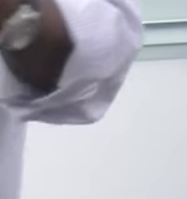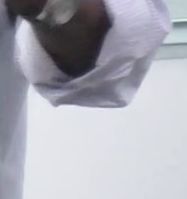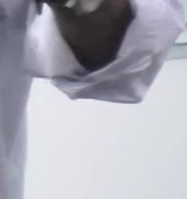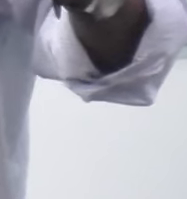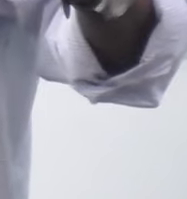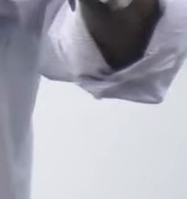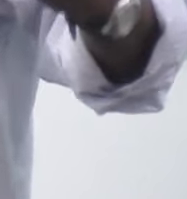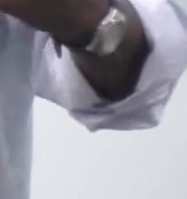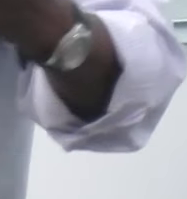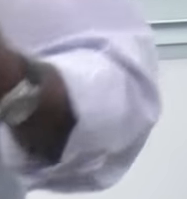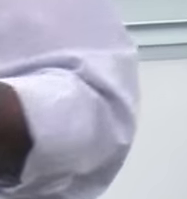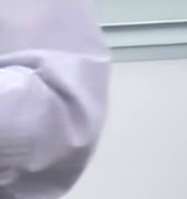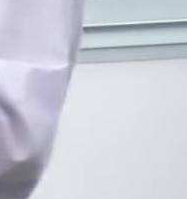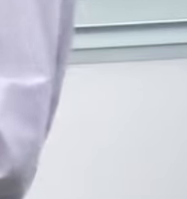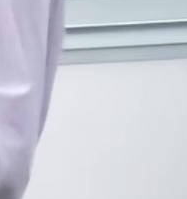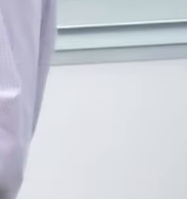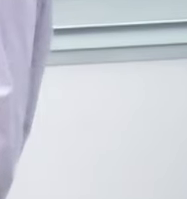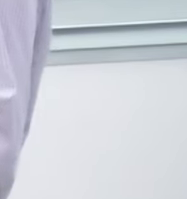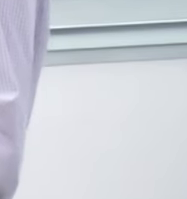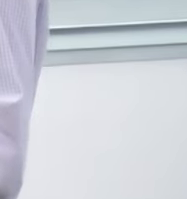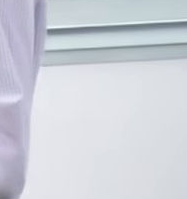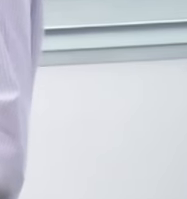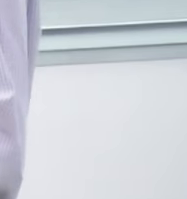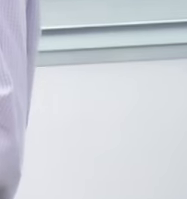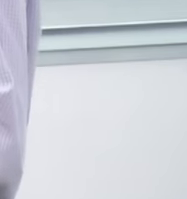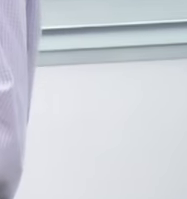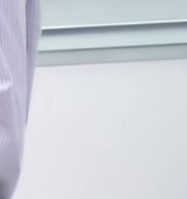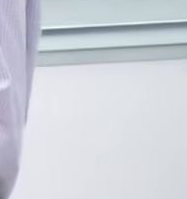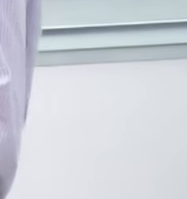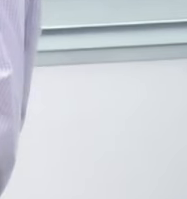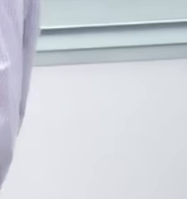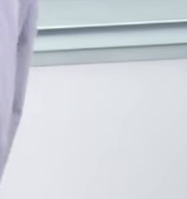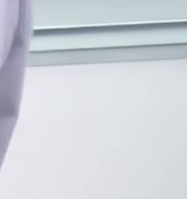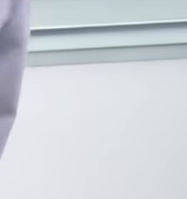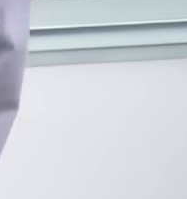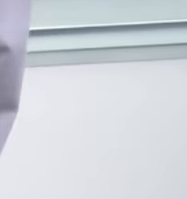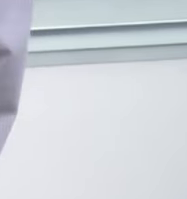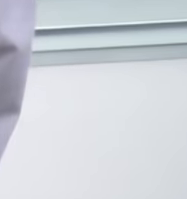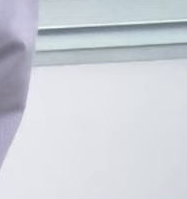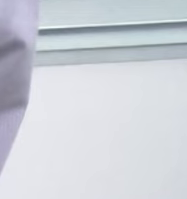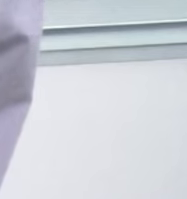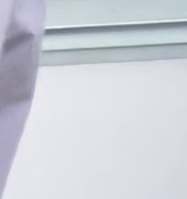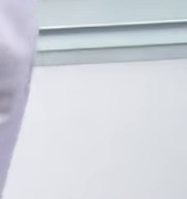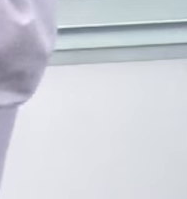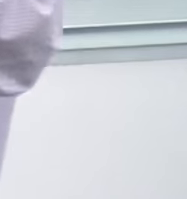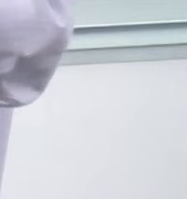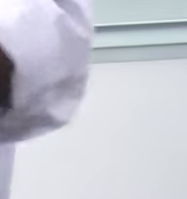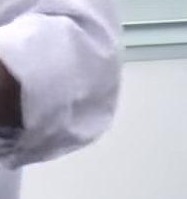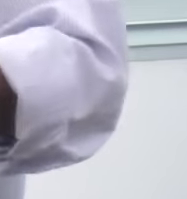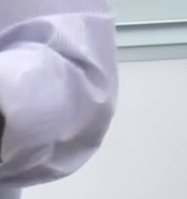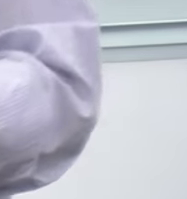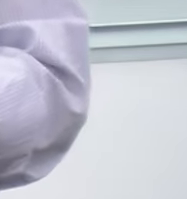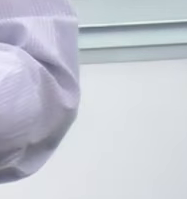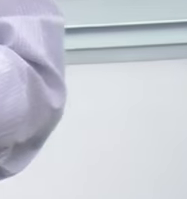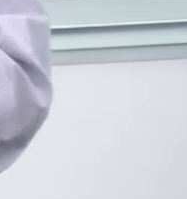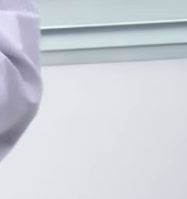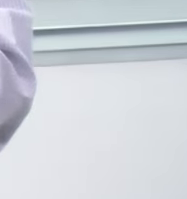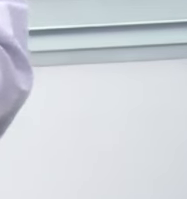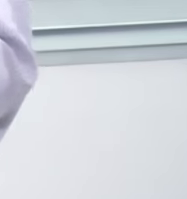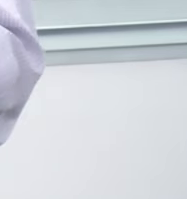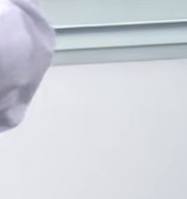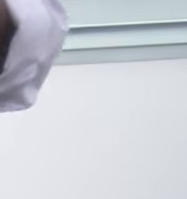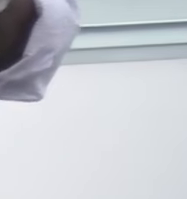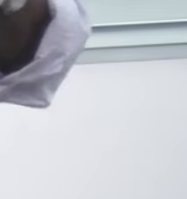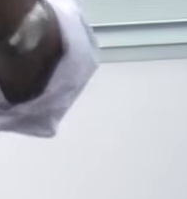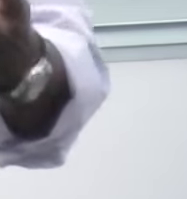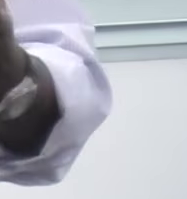porque aí a gente começa a dividir o grau de responsabilidade. Nossos engenheiros, técnicos, eletricistas,